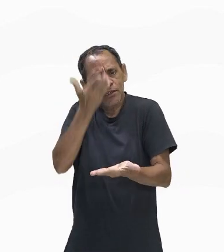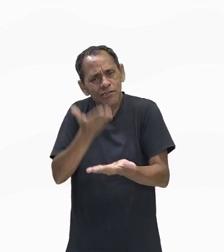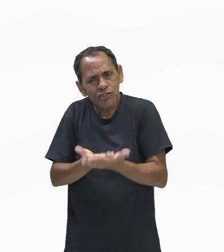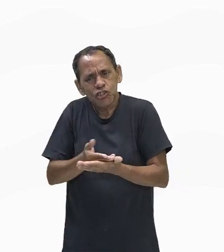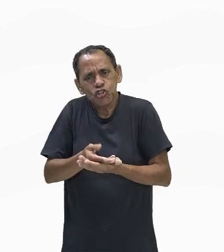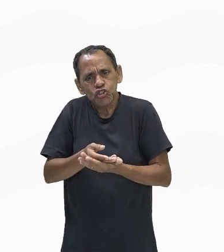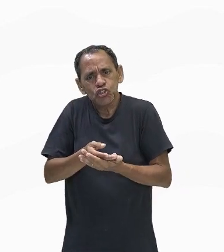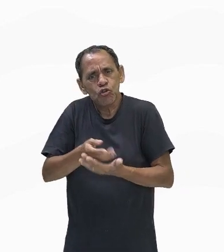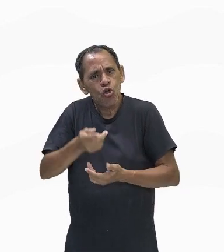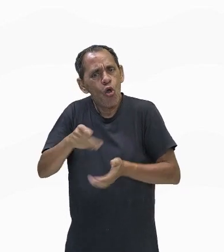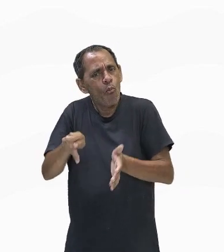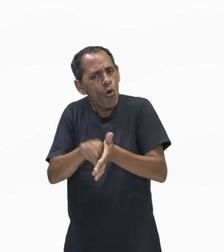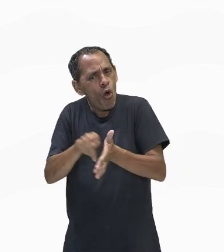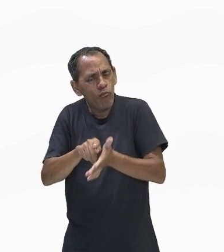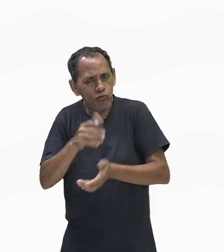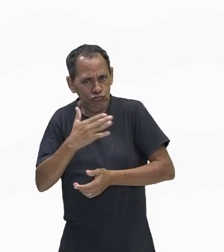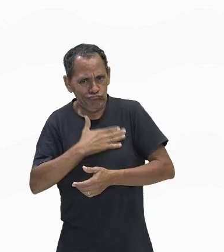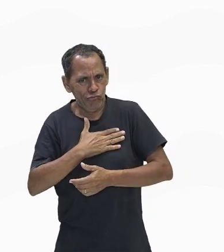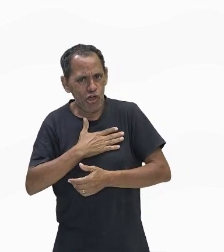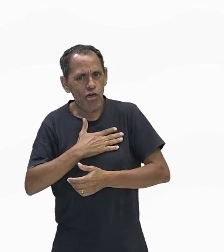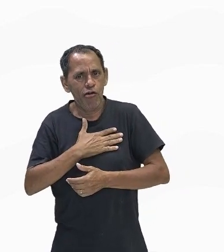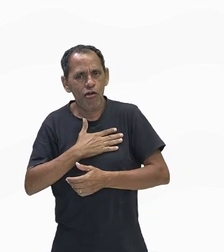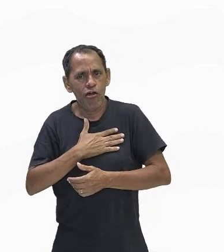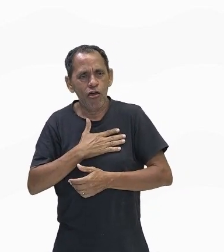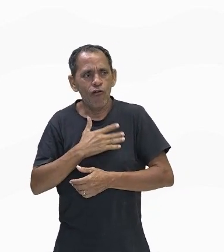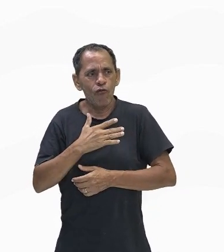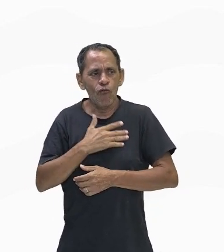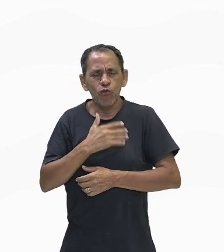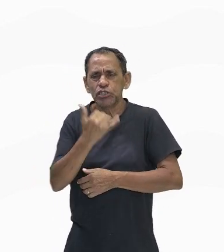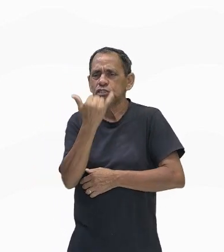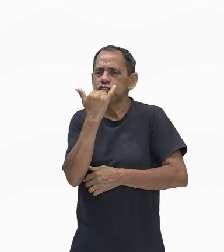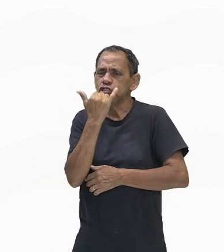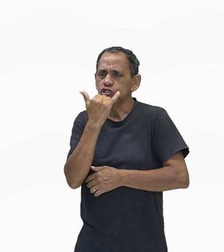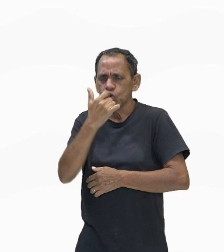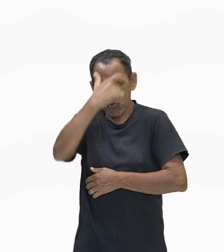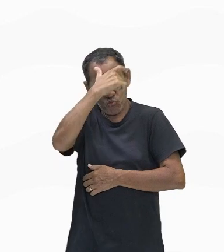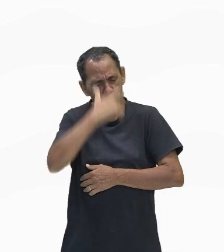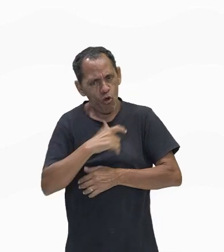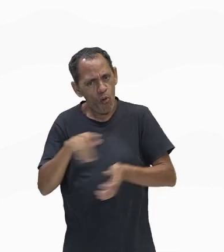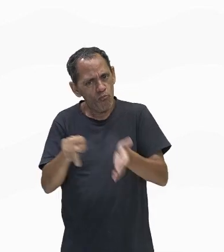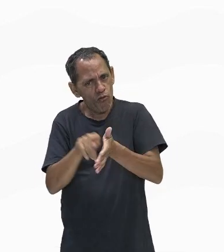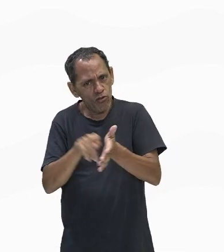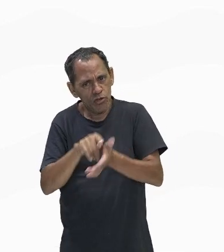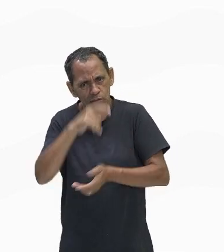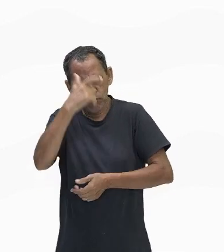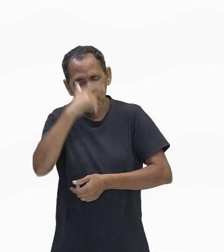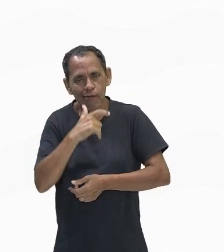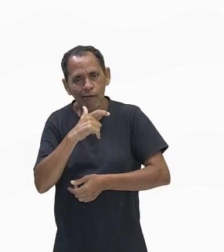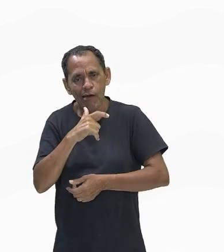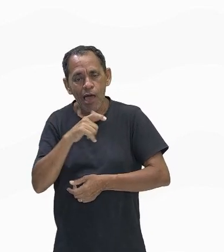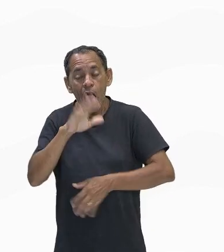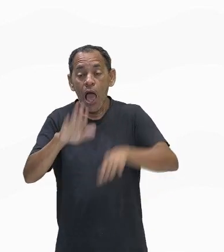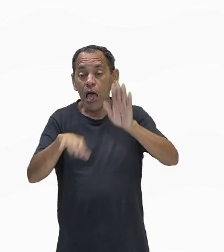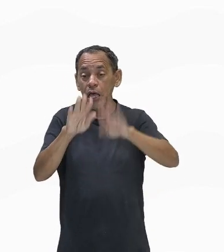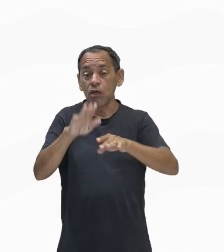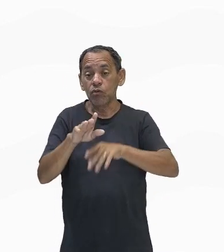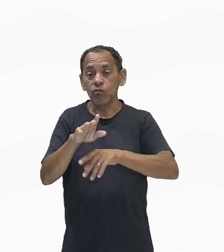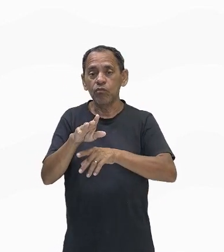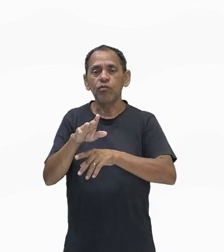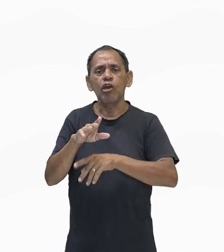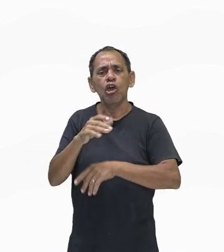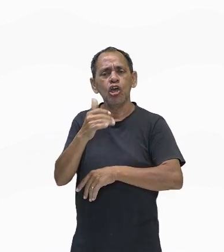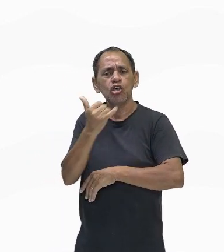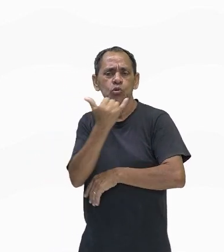Pratique o auto-perdão. Então, às vezes, nós perdoamos muito o outro e não perdoamos a nós mesmos.